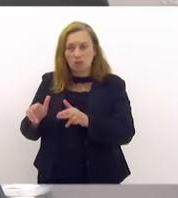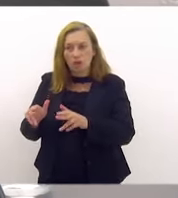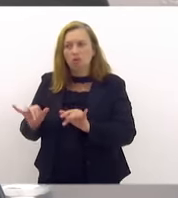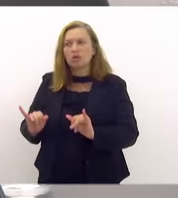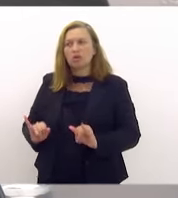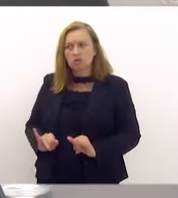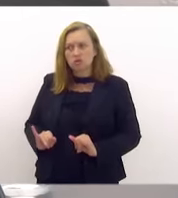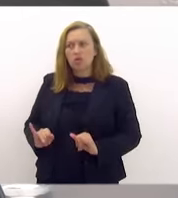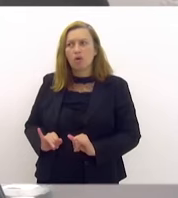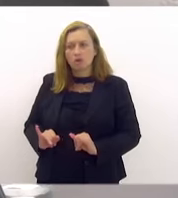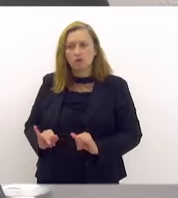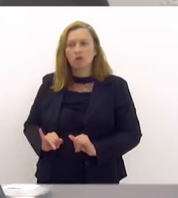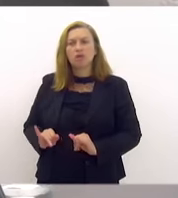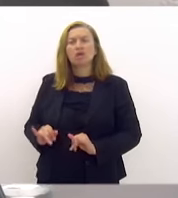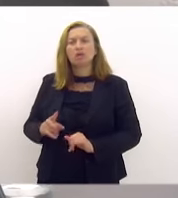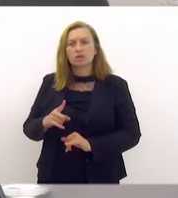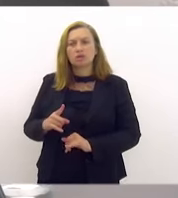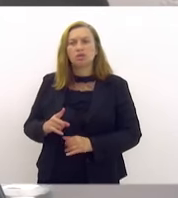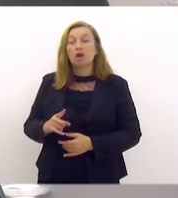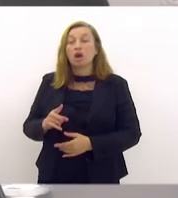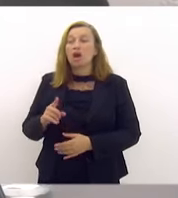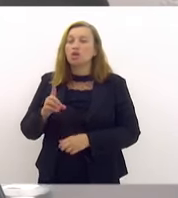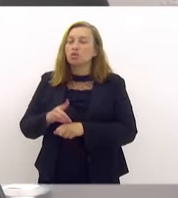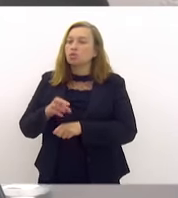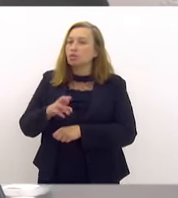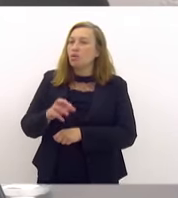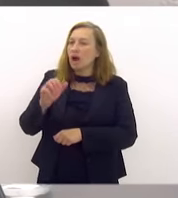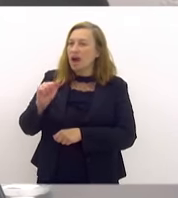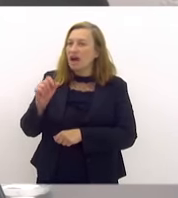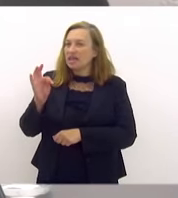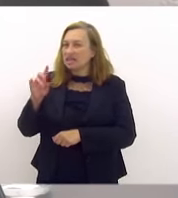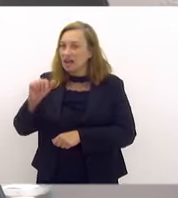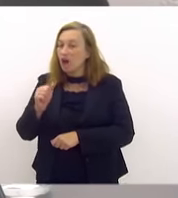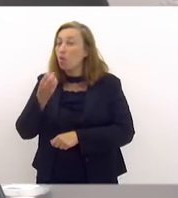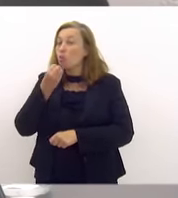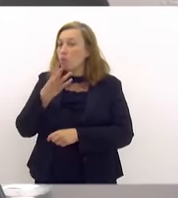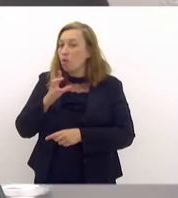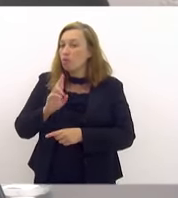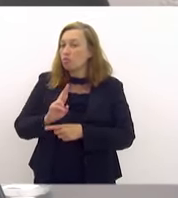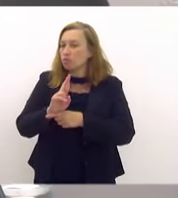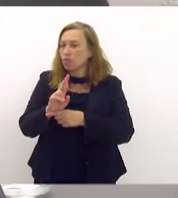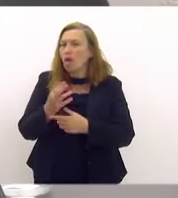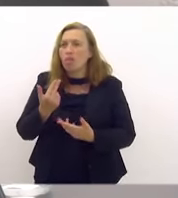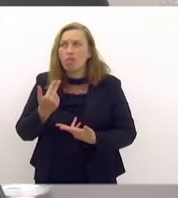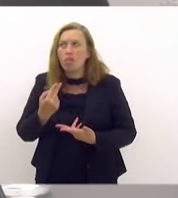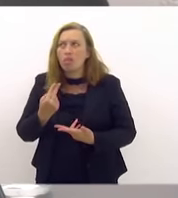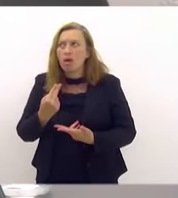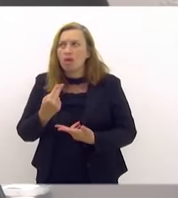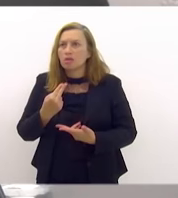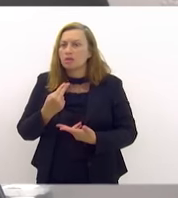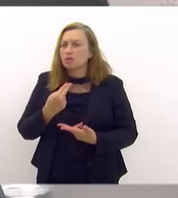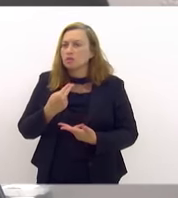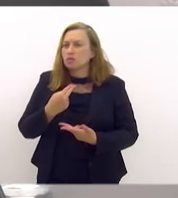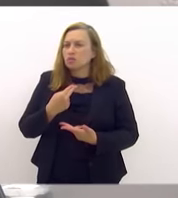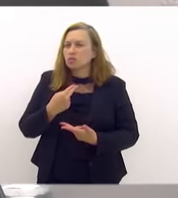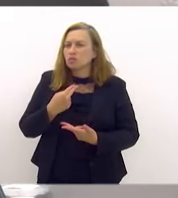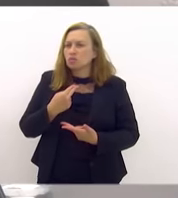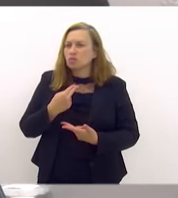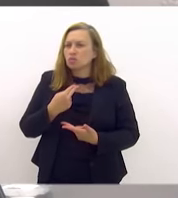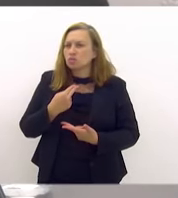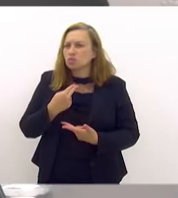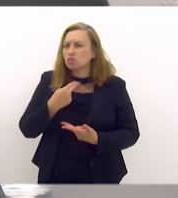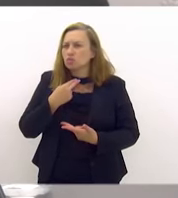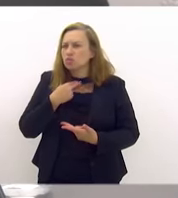nos dói na pele D Ela falou o bom promotor ele não deve se rizar com uma